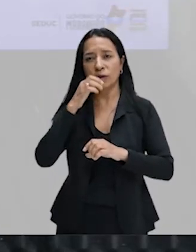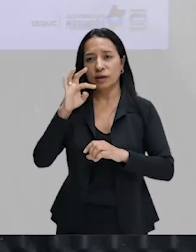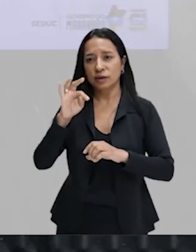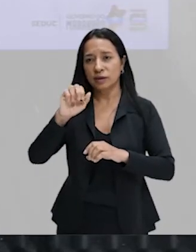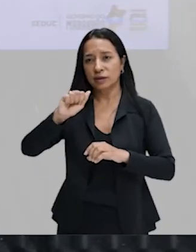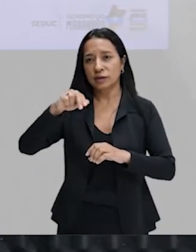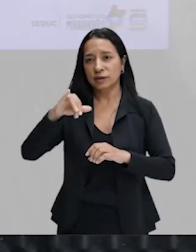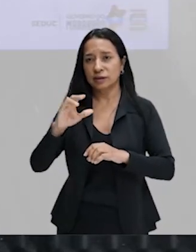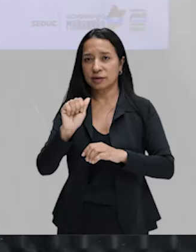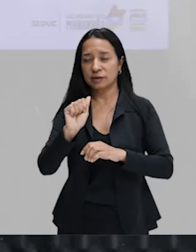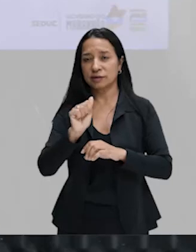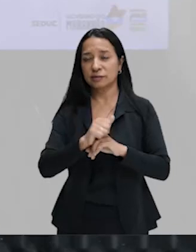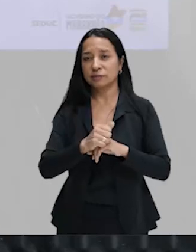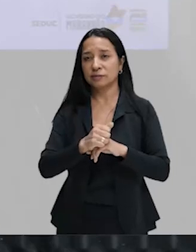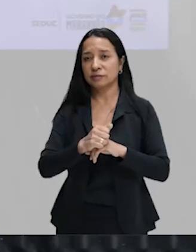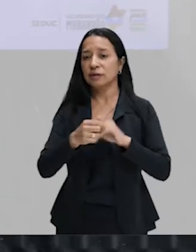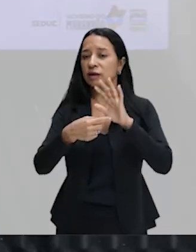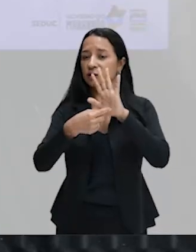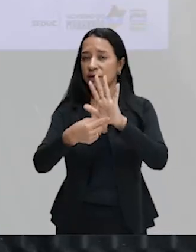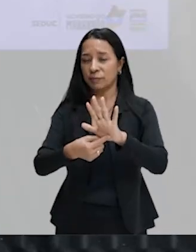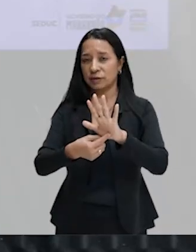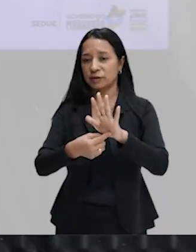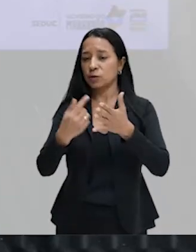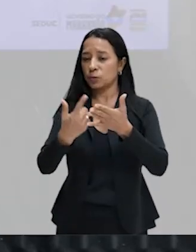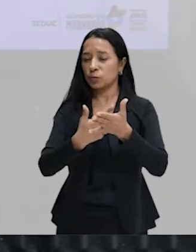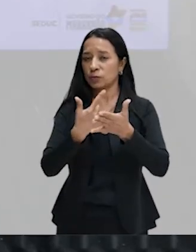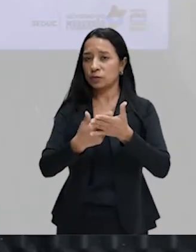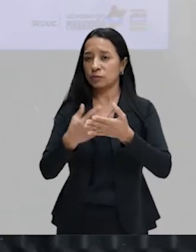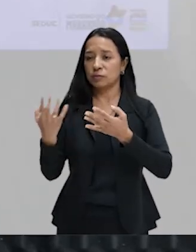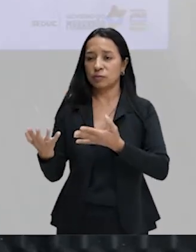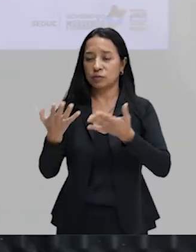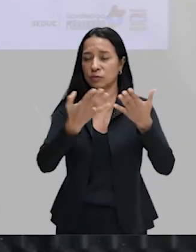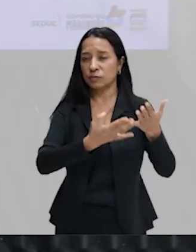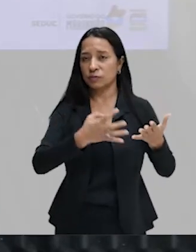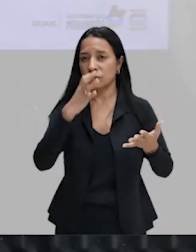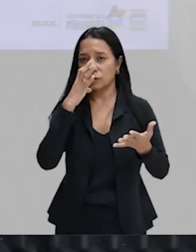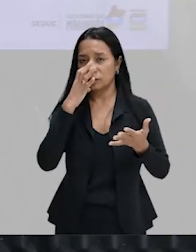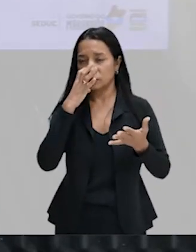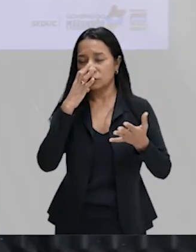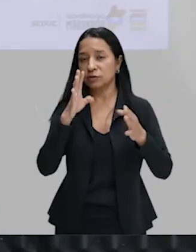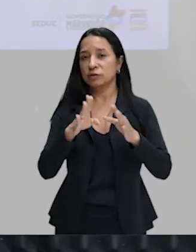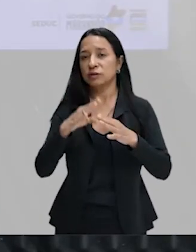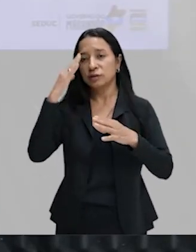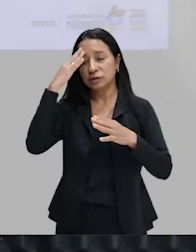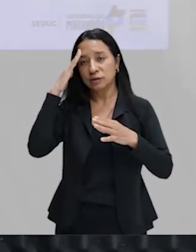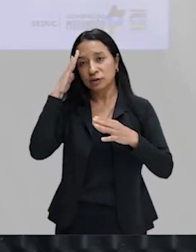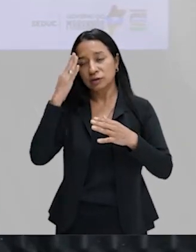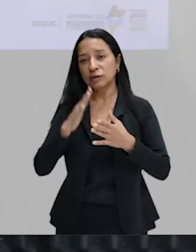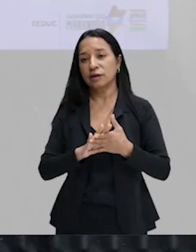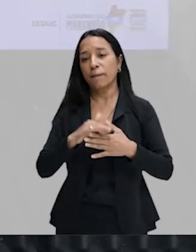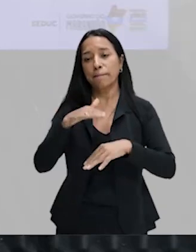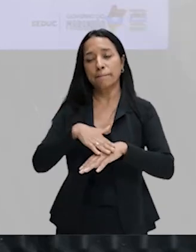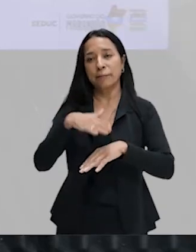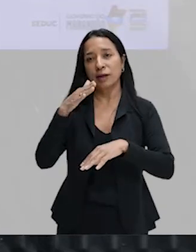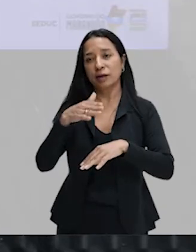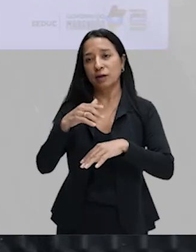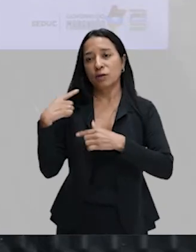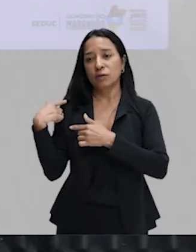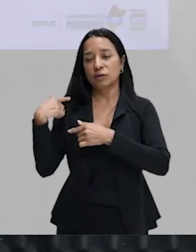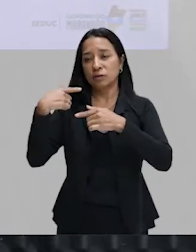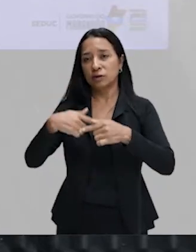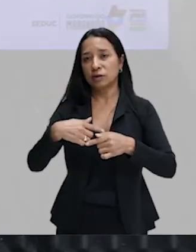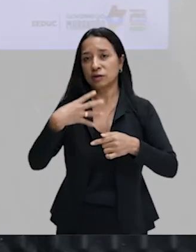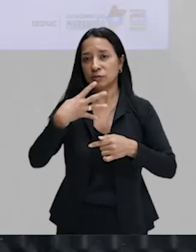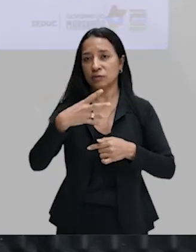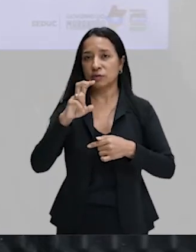cantora que se apresenta aí em Morte e Vida Severina. Eu te convido a assistir e entender e compreender melhor essa geração de